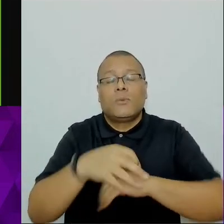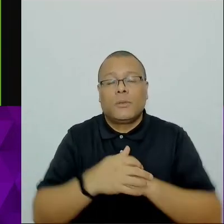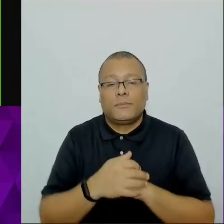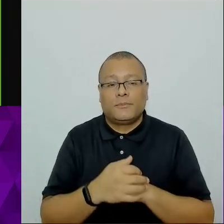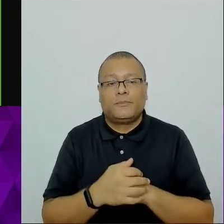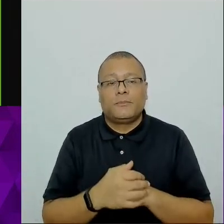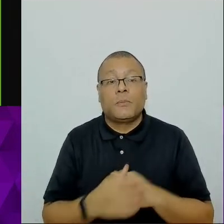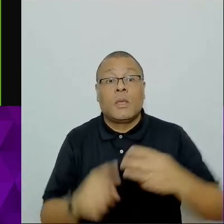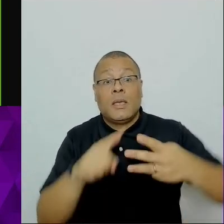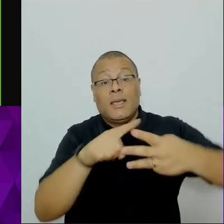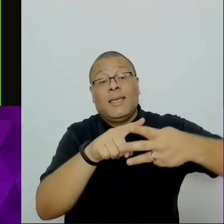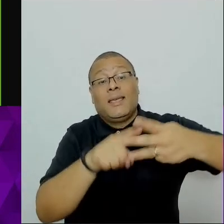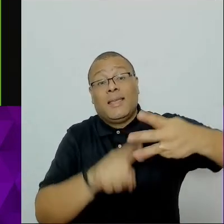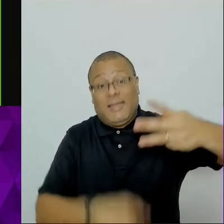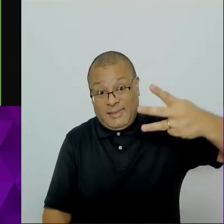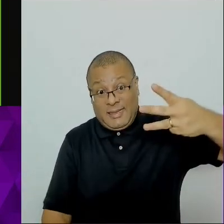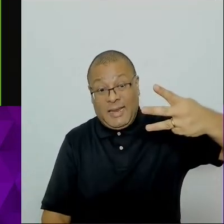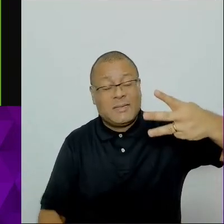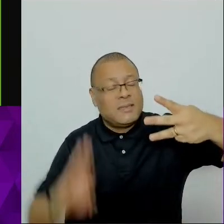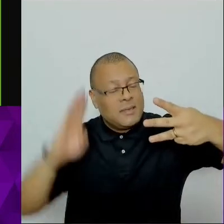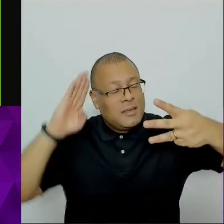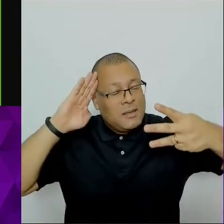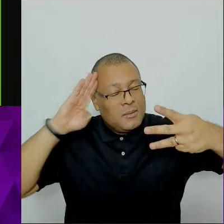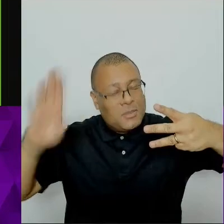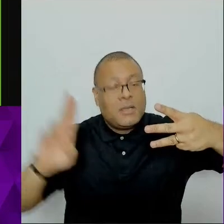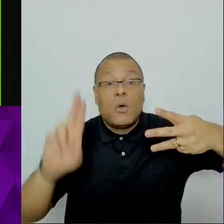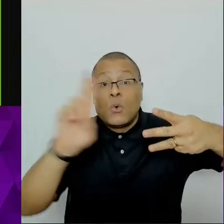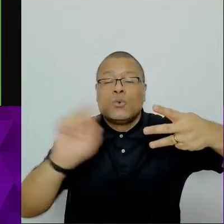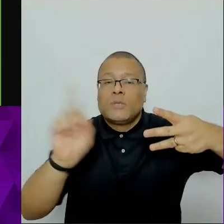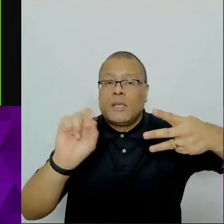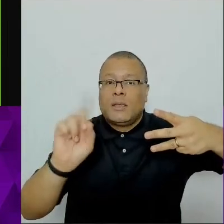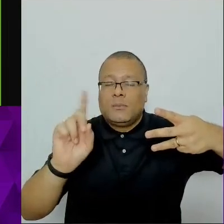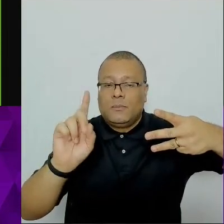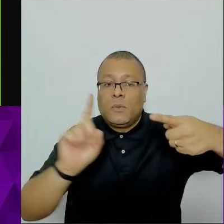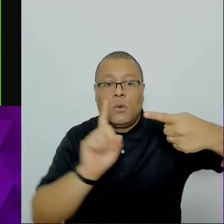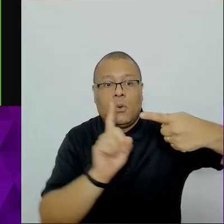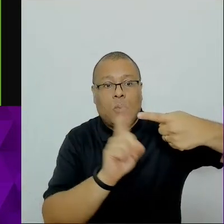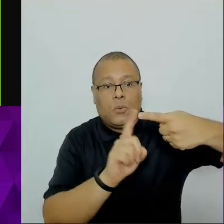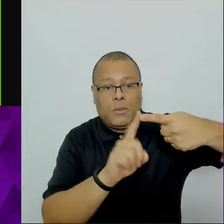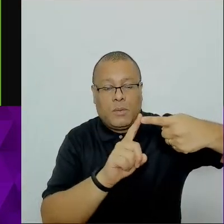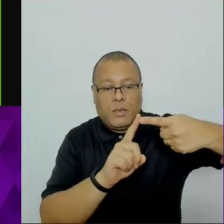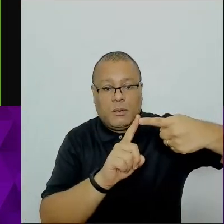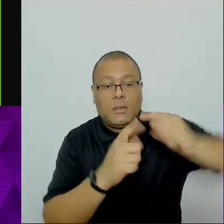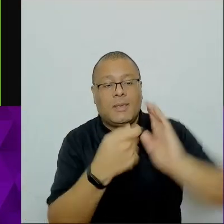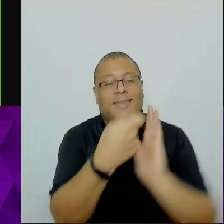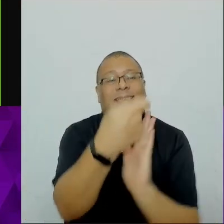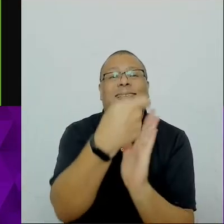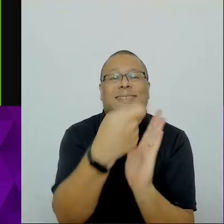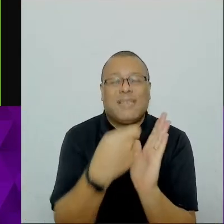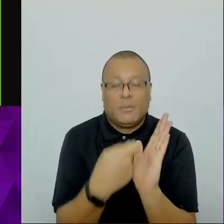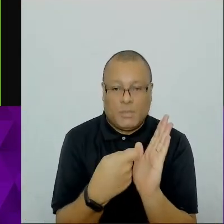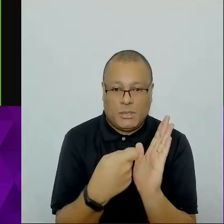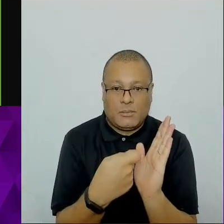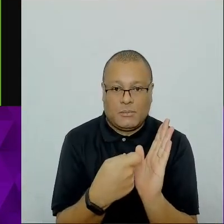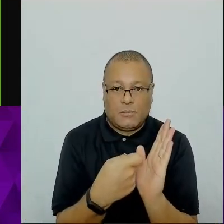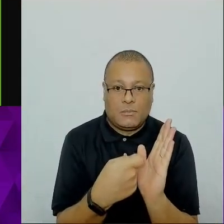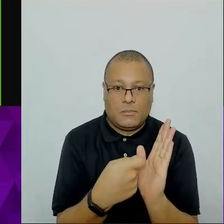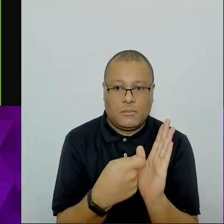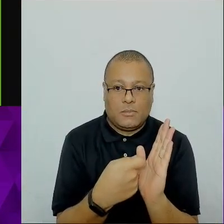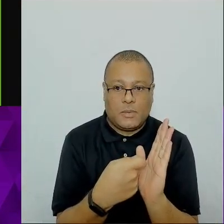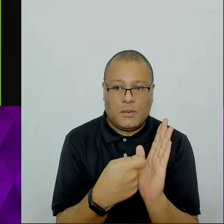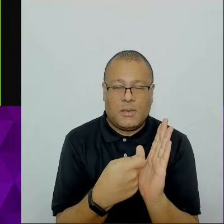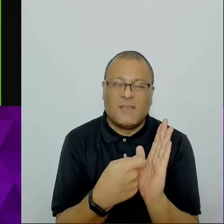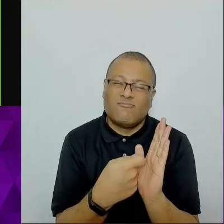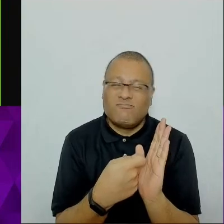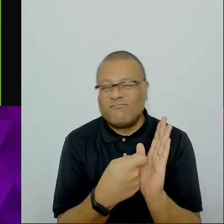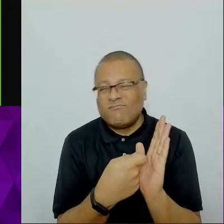colocou 3 principais pontos aqui de quando não utilizar. O primeiro é em scripts, acaba que é meio